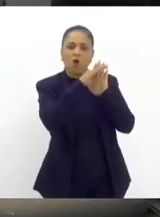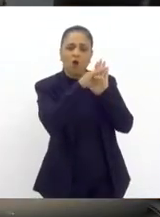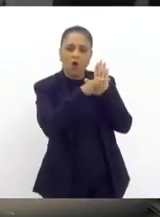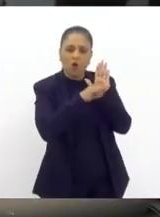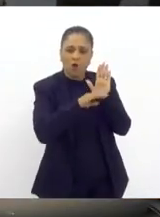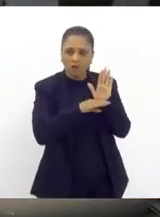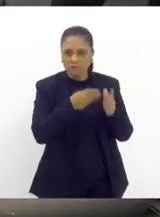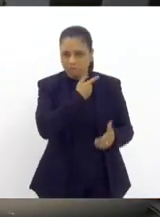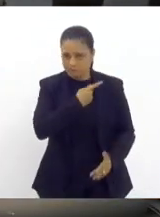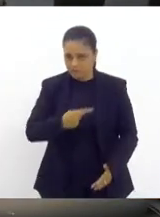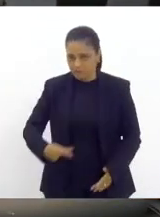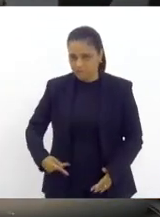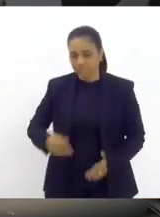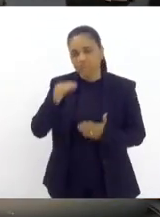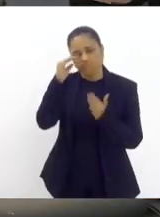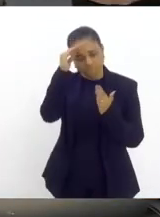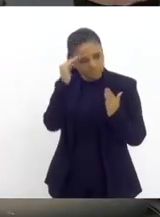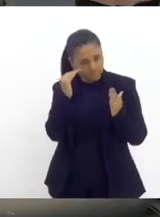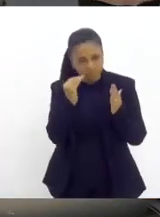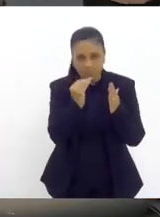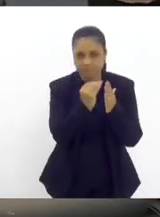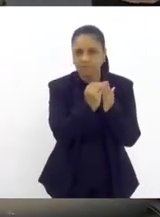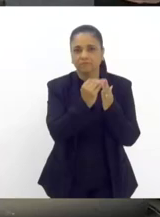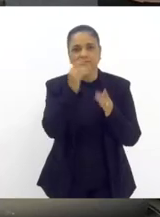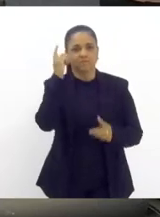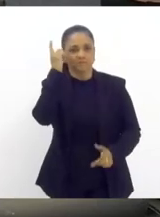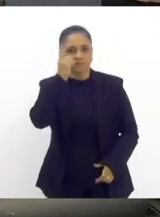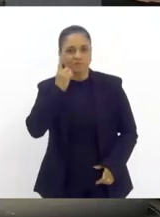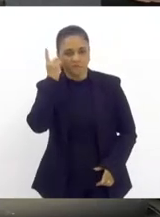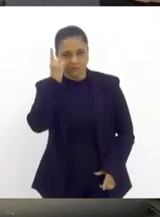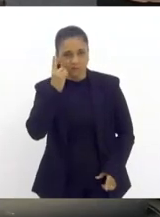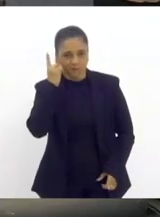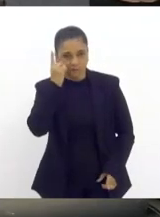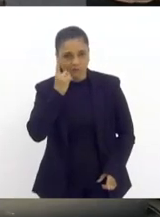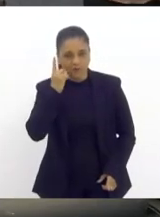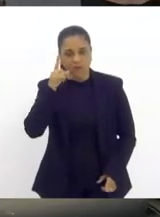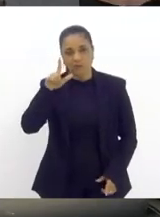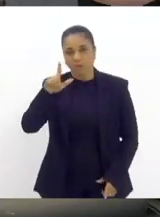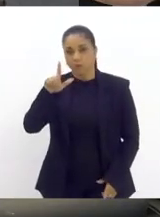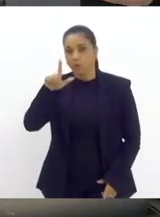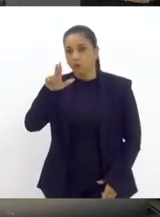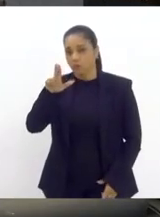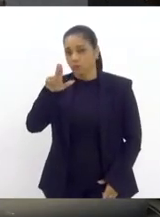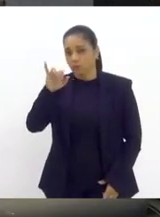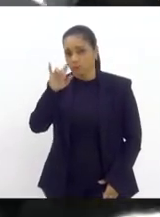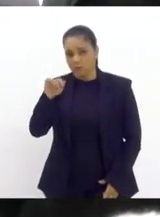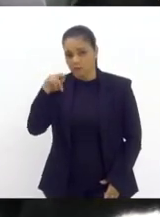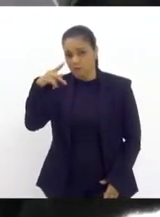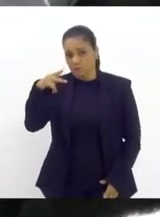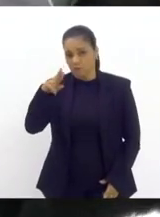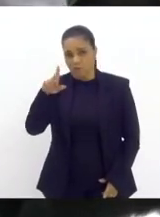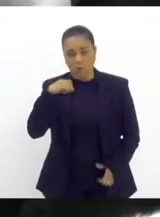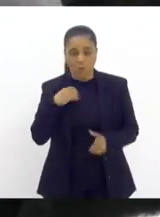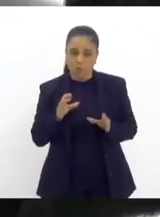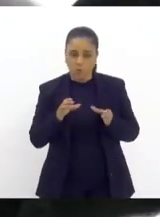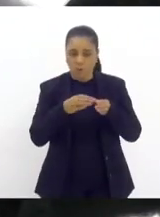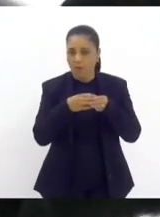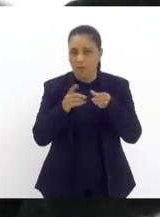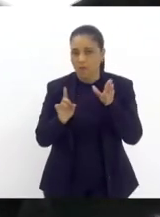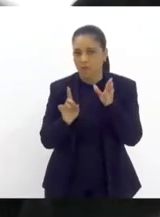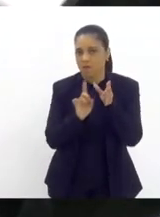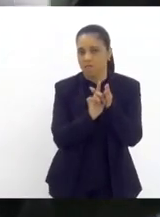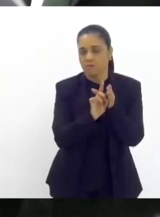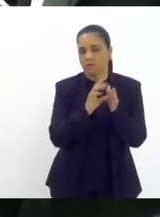que peso todo respeito que eu tenho a nobre Deputado Luiz Paulo ele não é membro titular da ccj